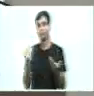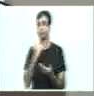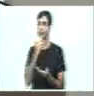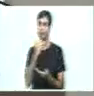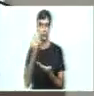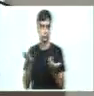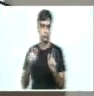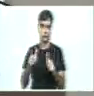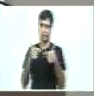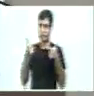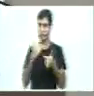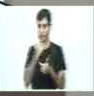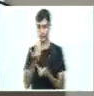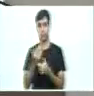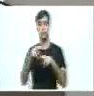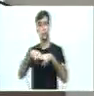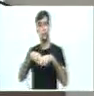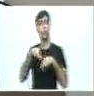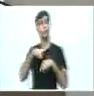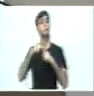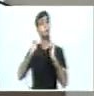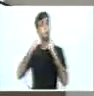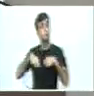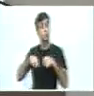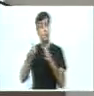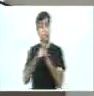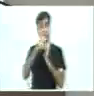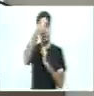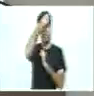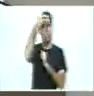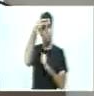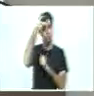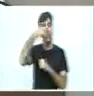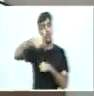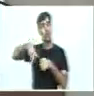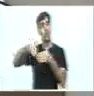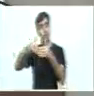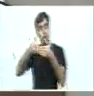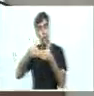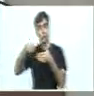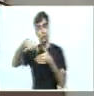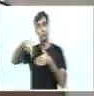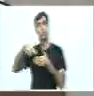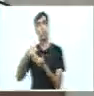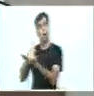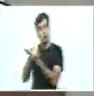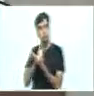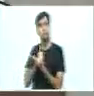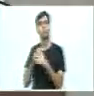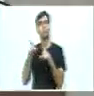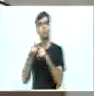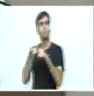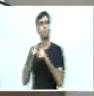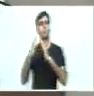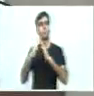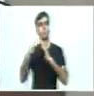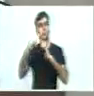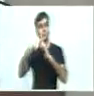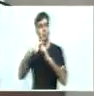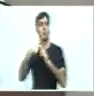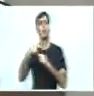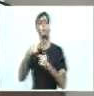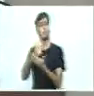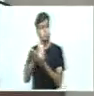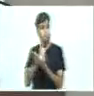nossa luta. Tá? Então, como é um projeto de iniciativa do Executivo, eu peço aos vereadores que nos apoiem, as paróquias de Viçosa estão nos apoiando. E